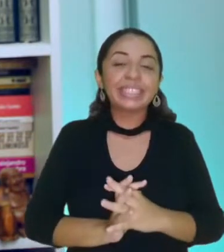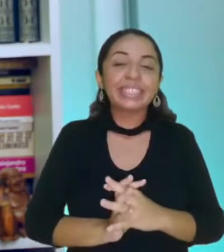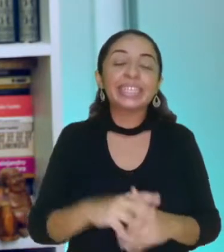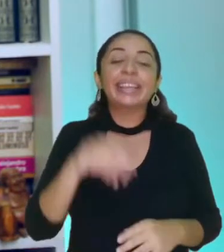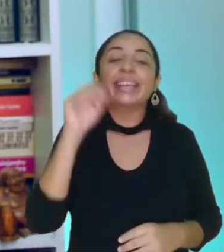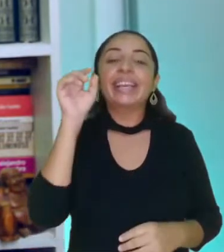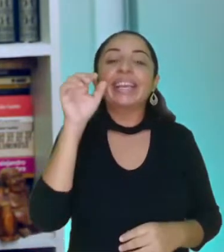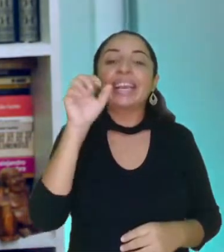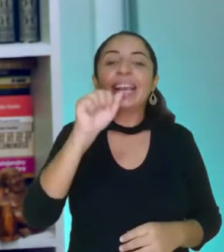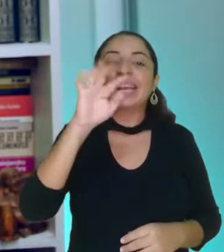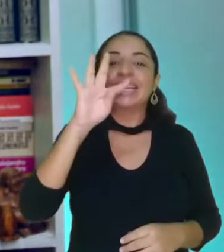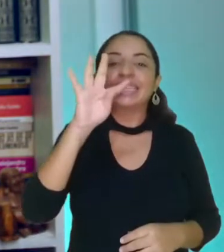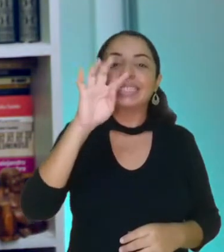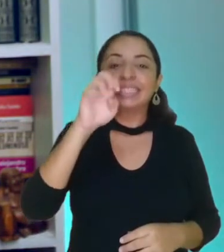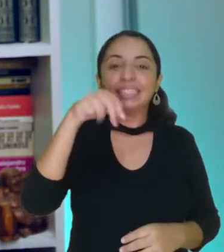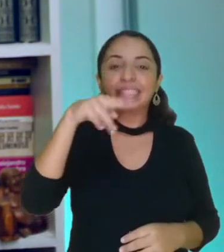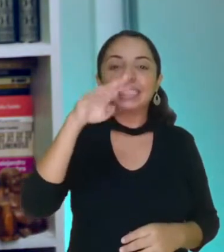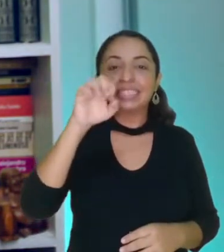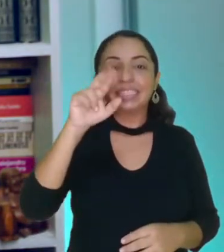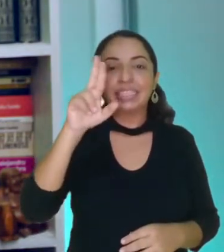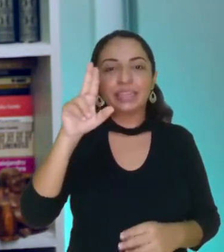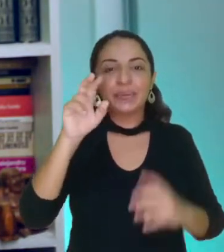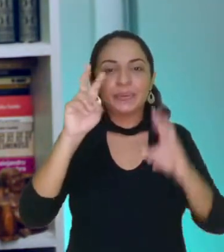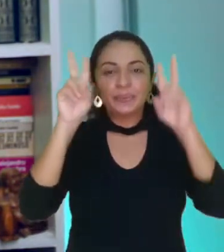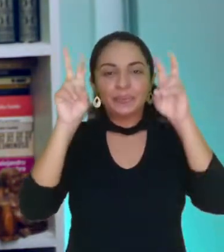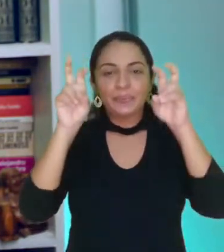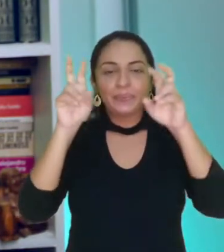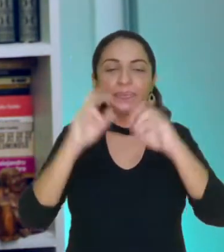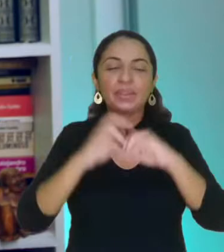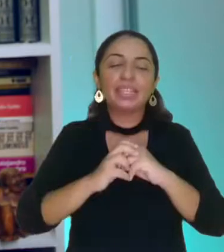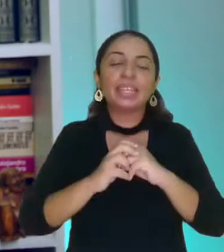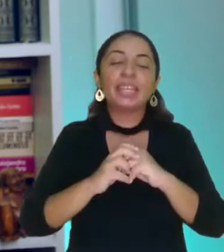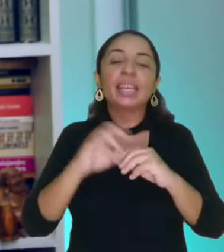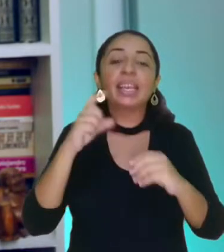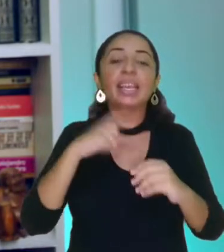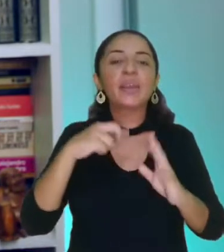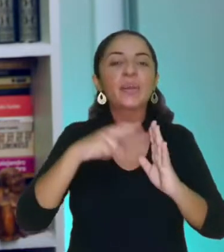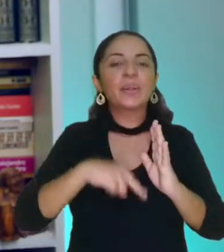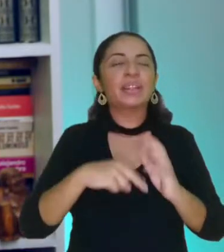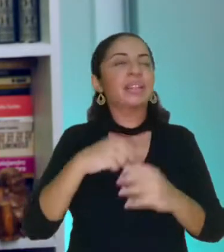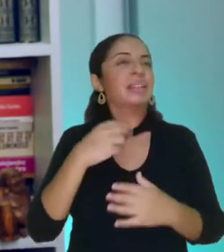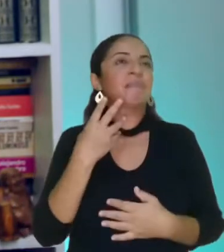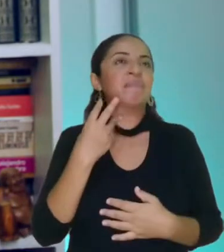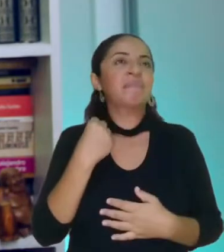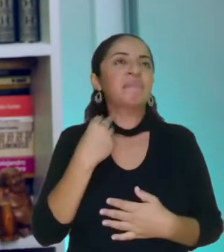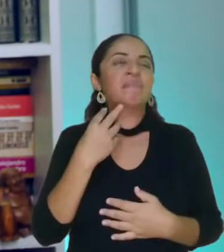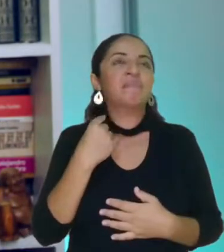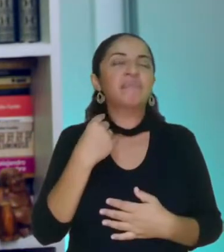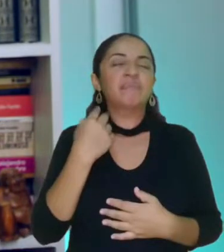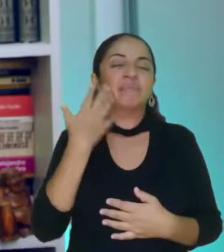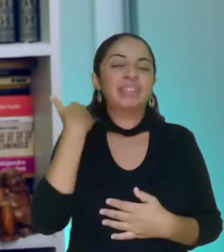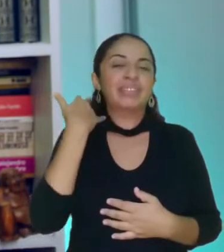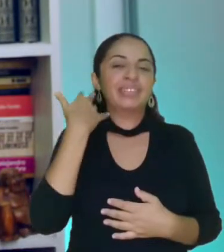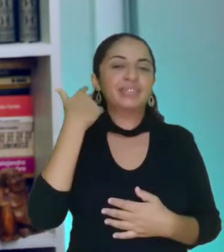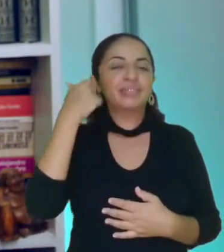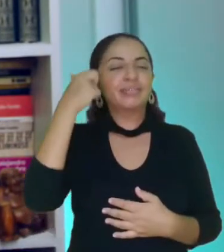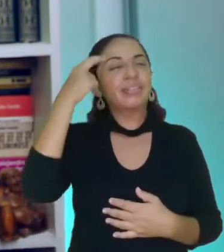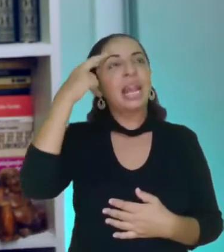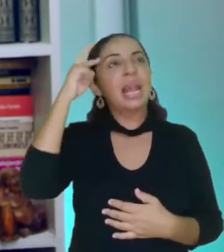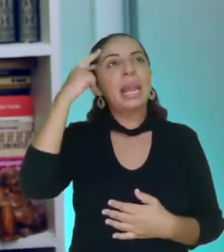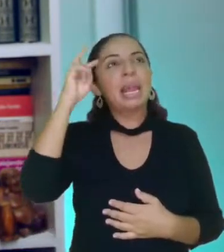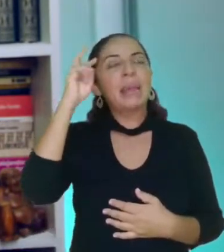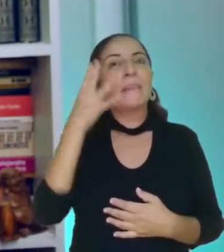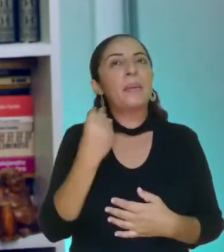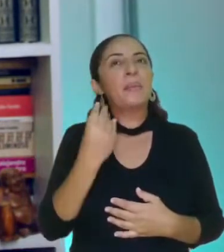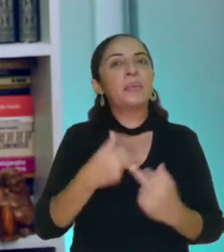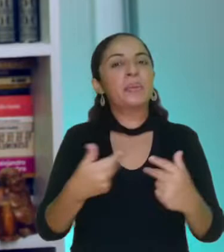O Ateneu, do Raul Pompeia. Também eu cheguei a ler nessa edição aqui, esse livro. Não lembro de muita coisa. Mas é o grande,